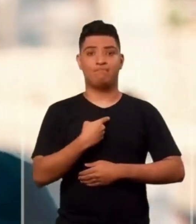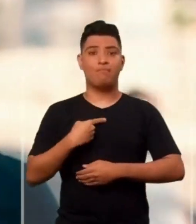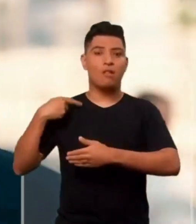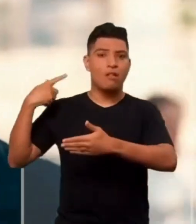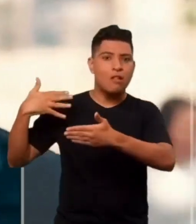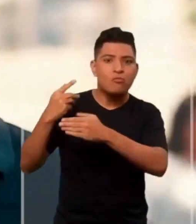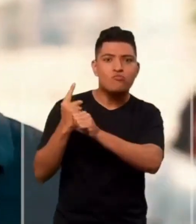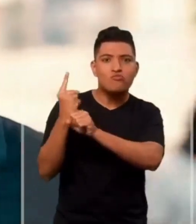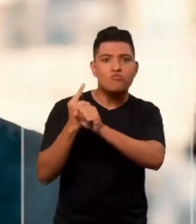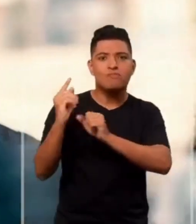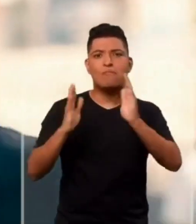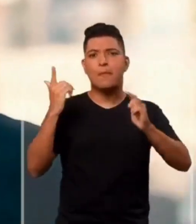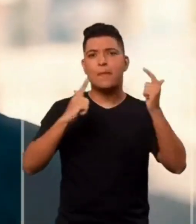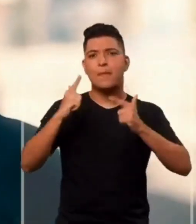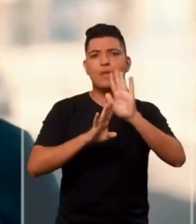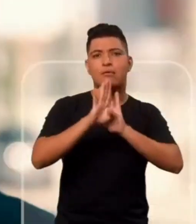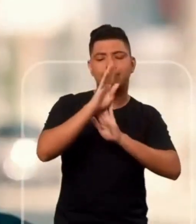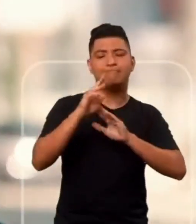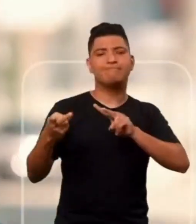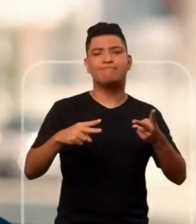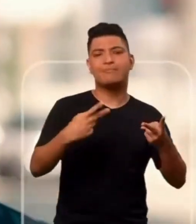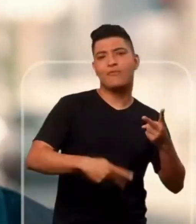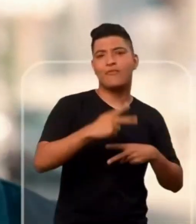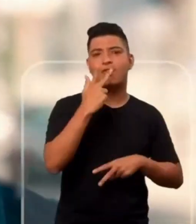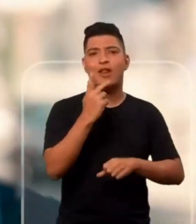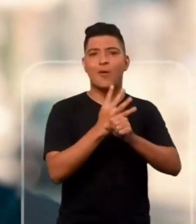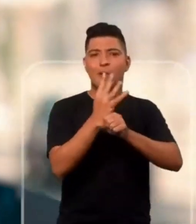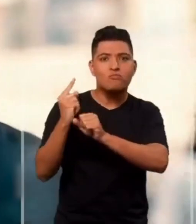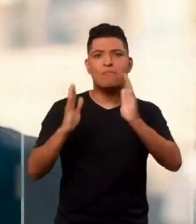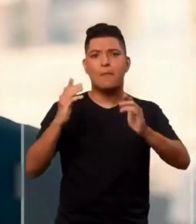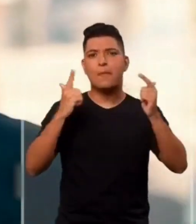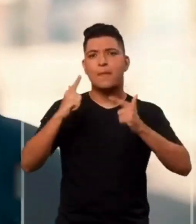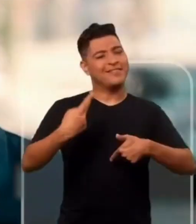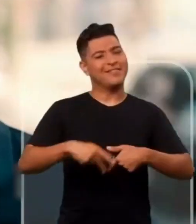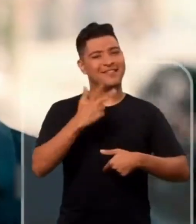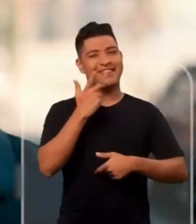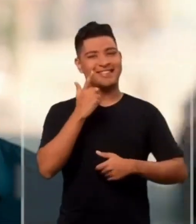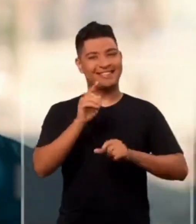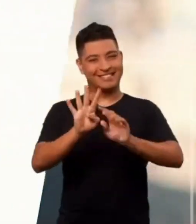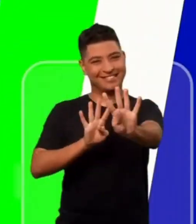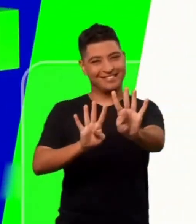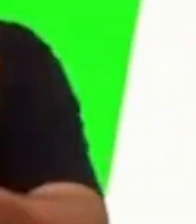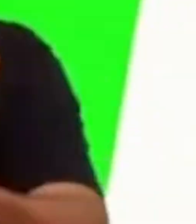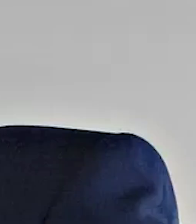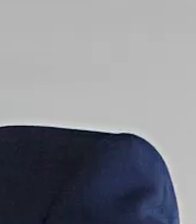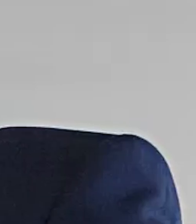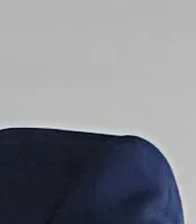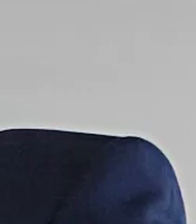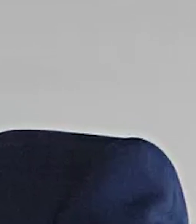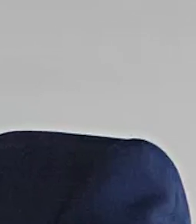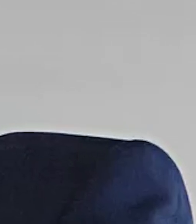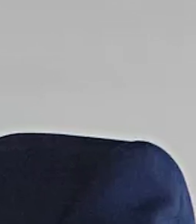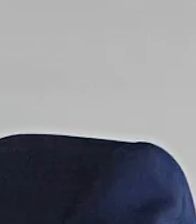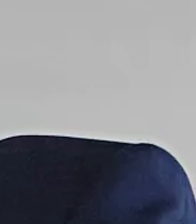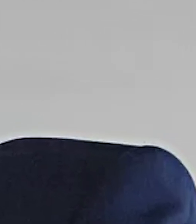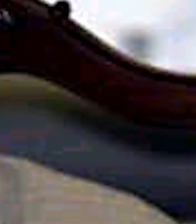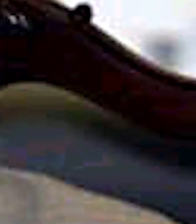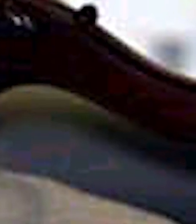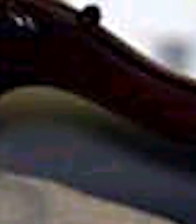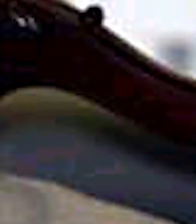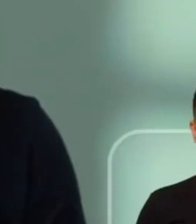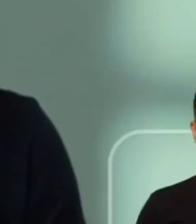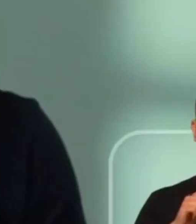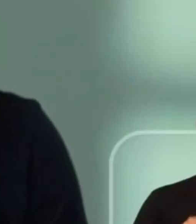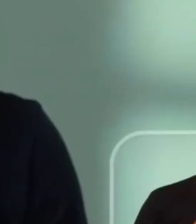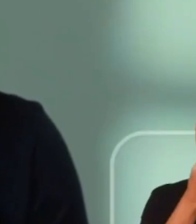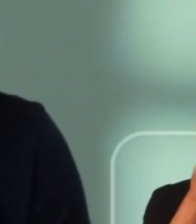tudo isso em Maracanã, que tem menos recursos, imagina o que dá para fazer com R$4 aqui em Fortaleza. E agora em setembro vai entrar o